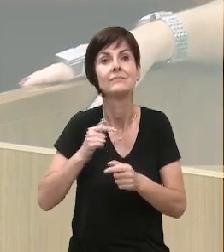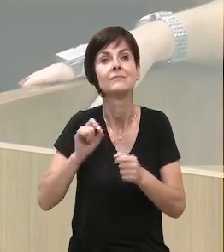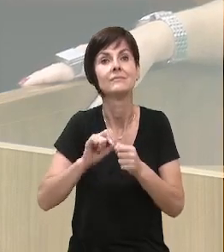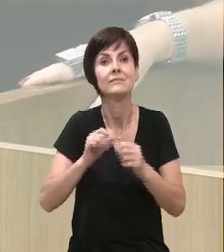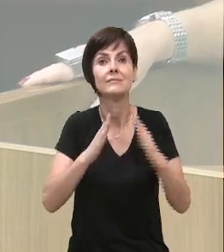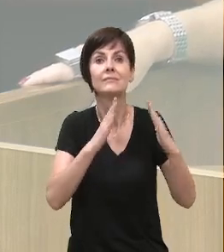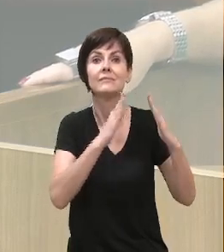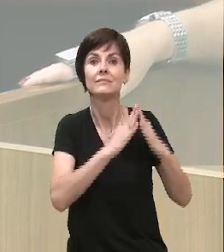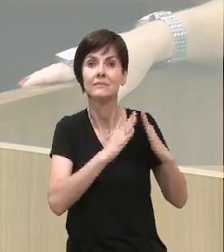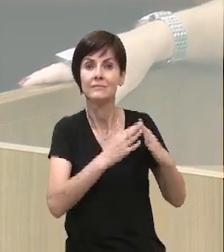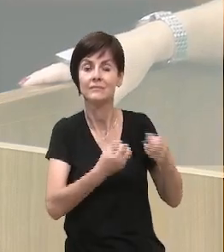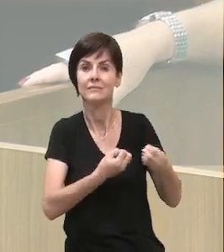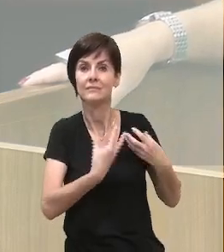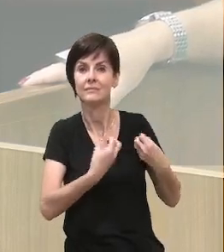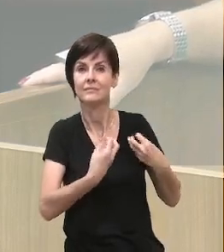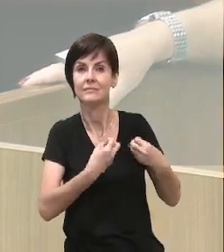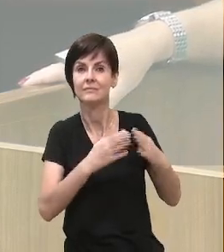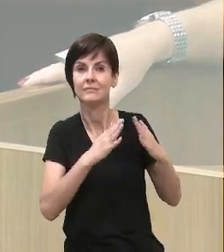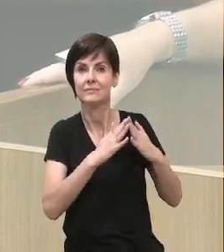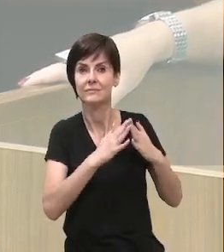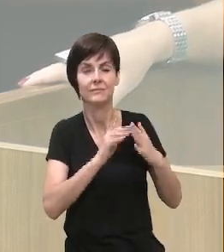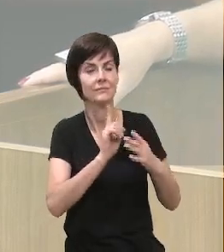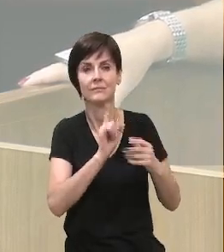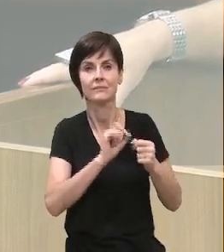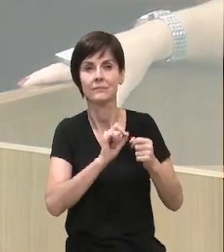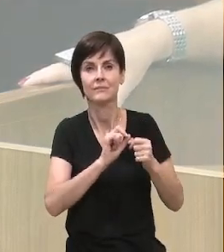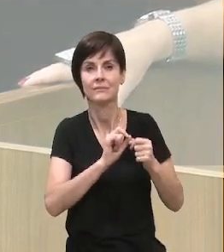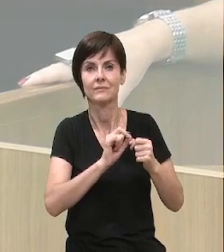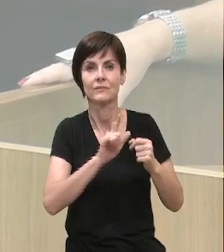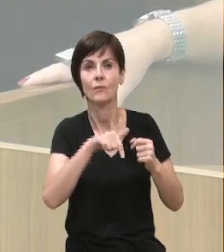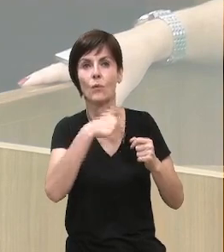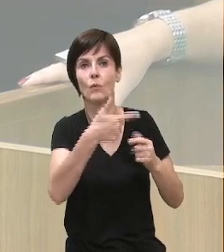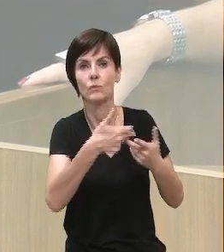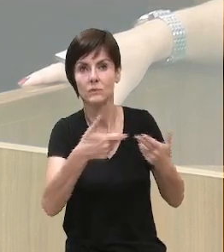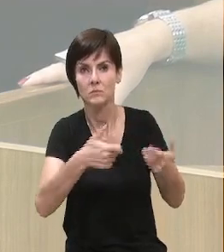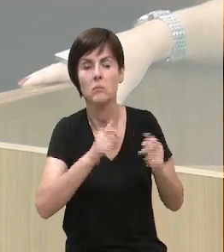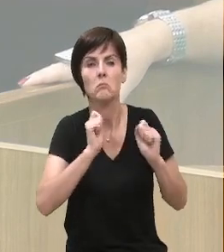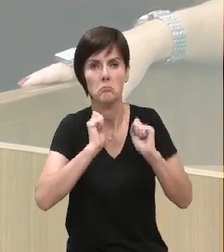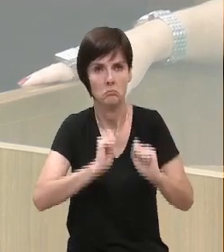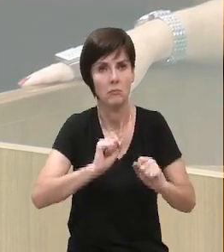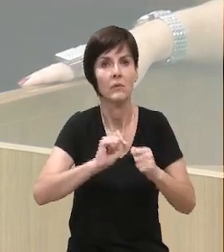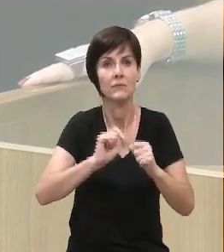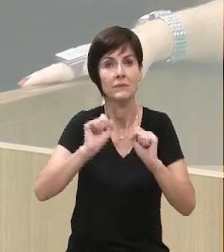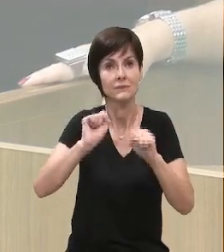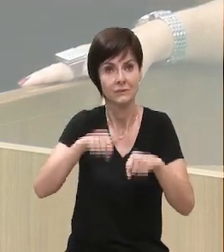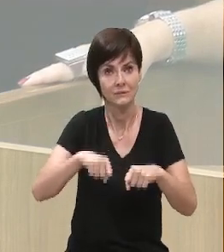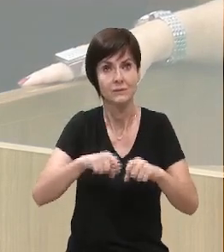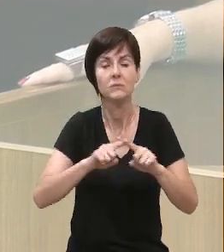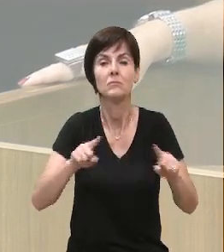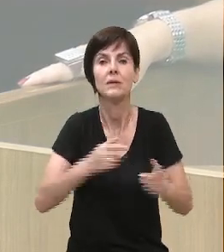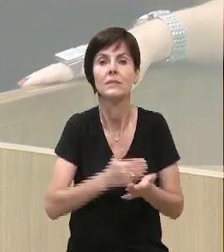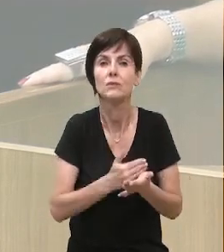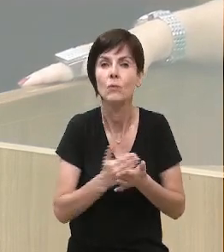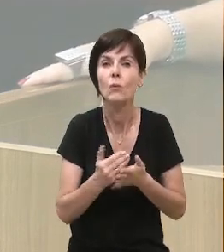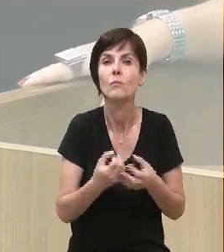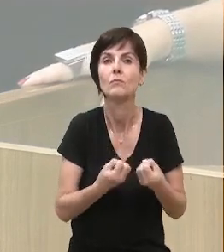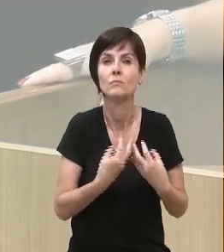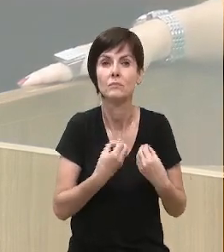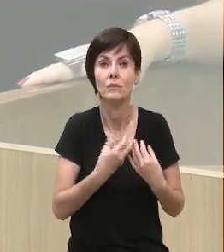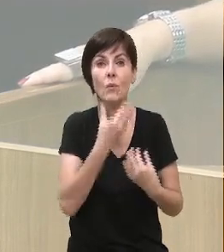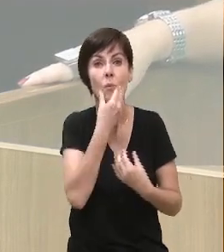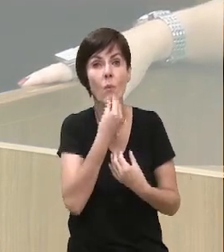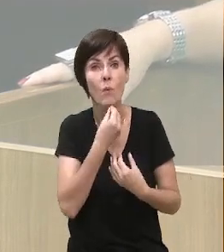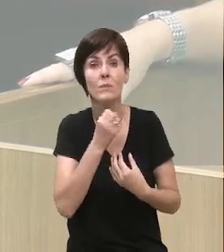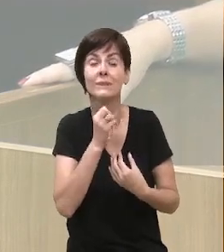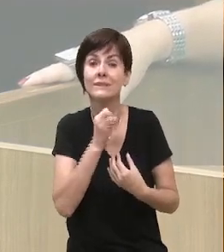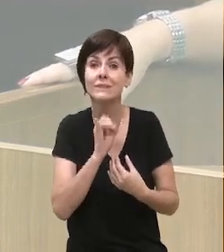foi ensinado, não que as mulheres tenham mais condições de fazer, porque foi ensinado a elas, se aos homens fossem,